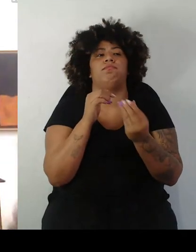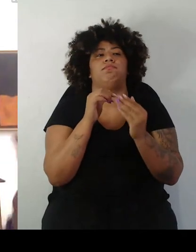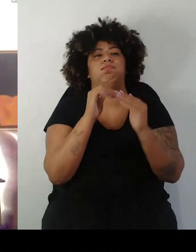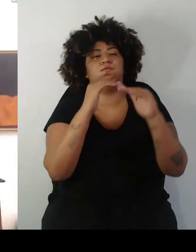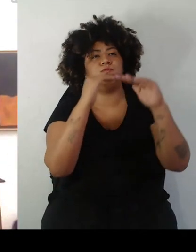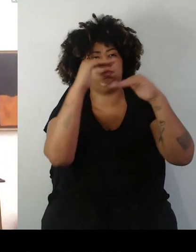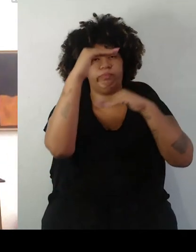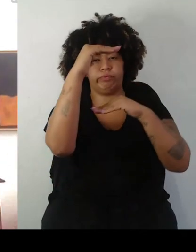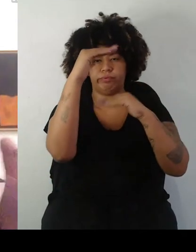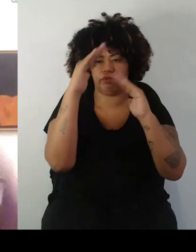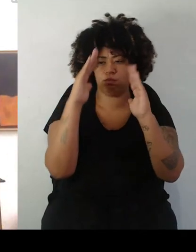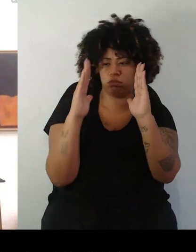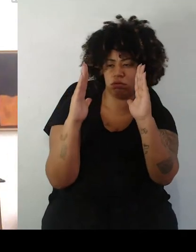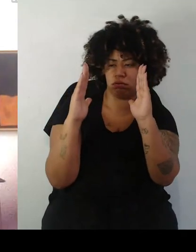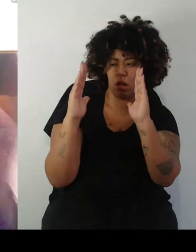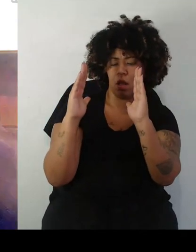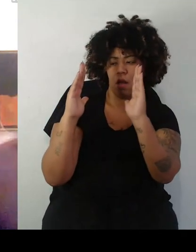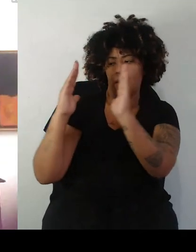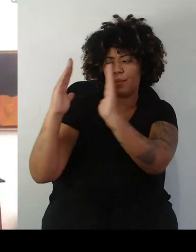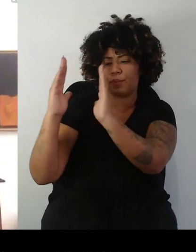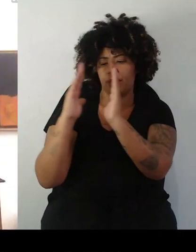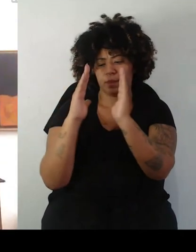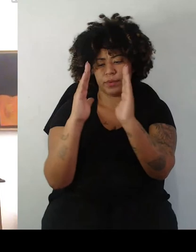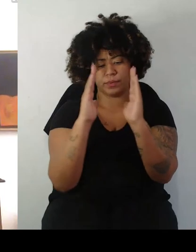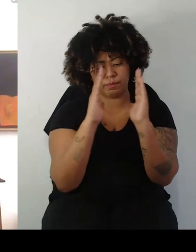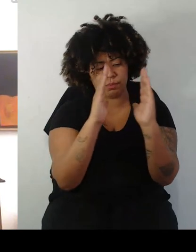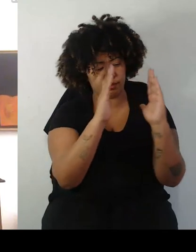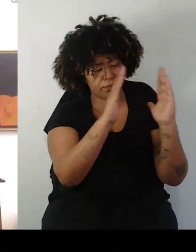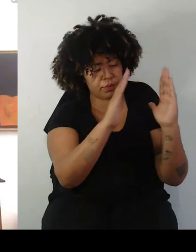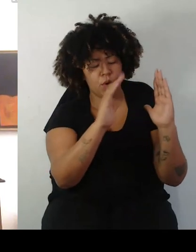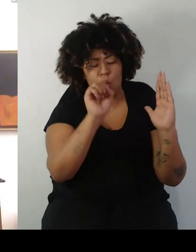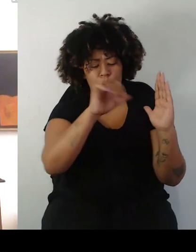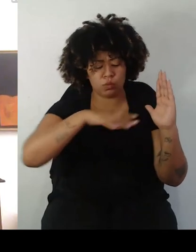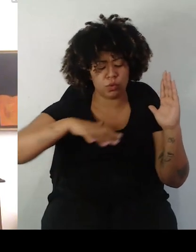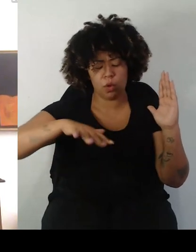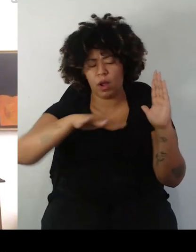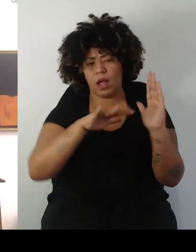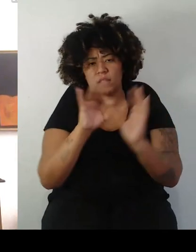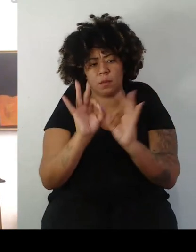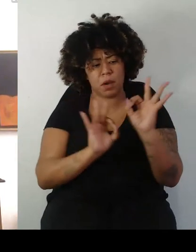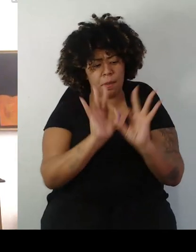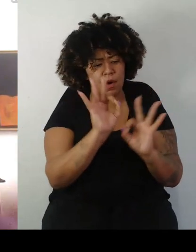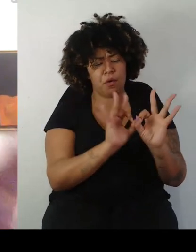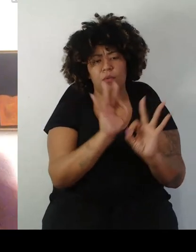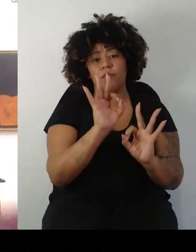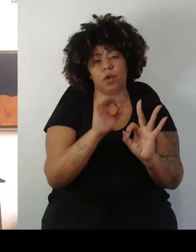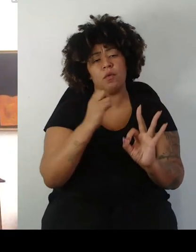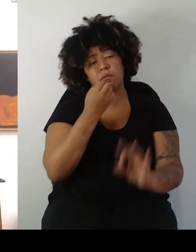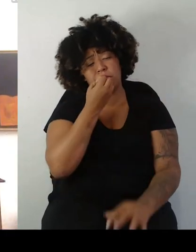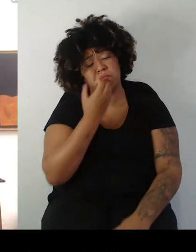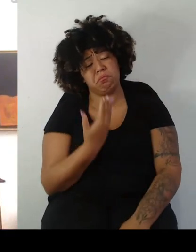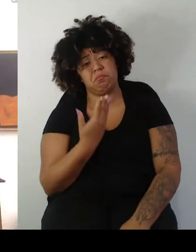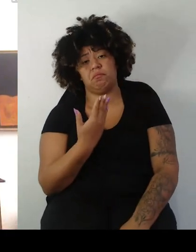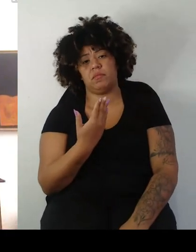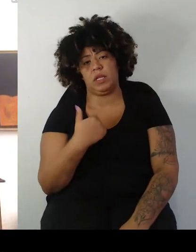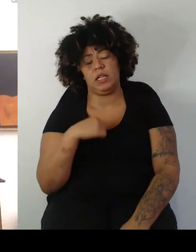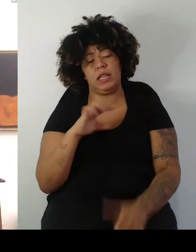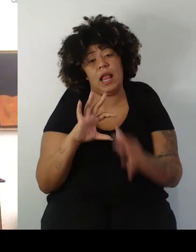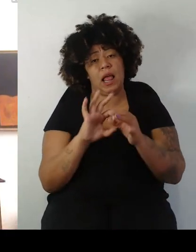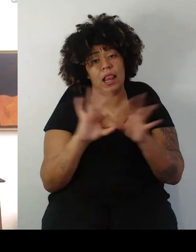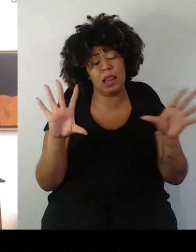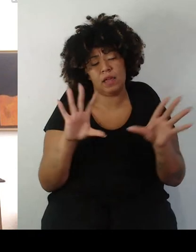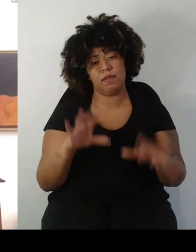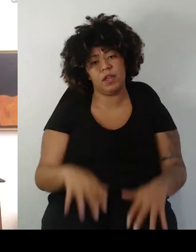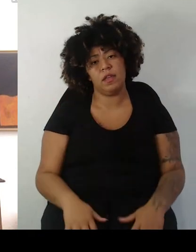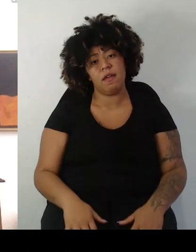a disposição da exposição como um todo no espaço que estava disponível isso